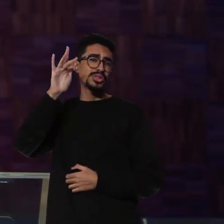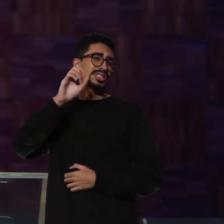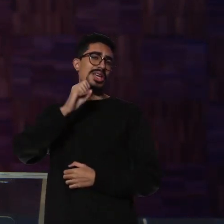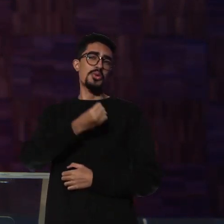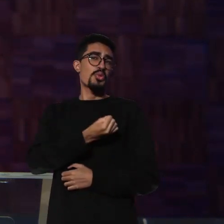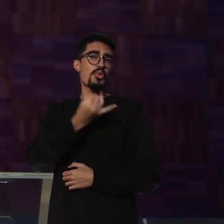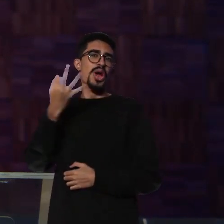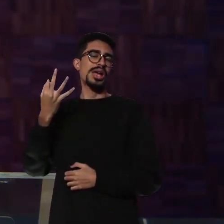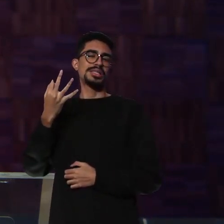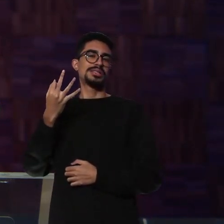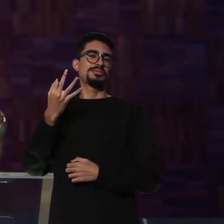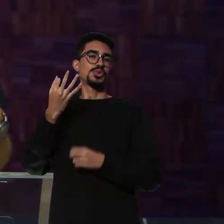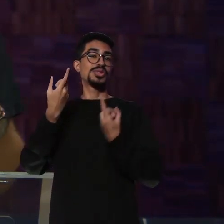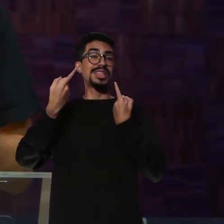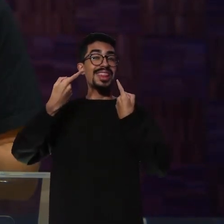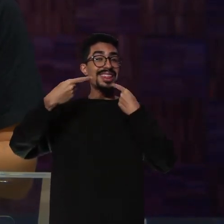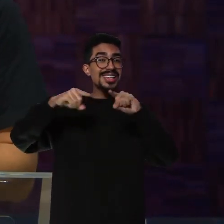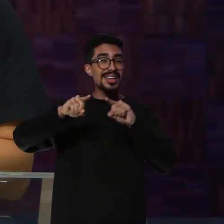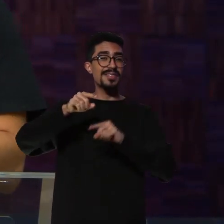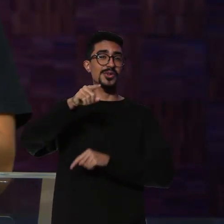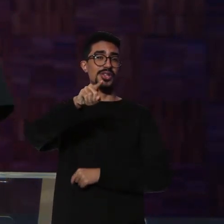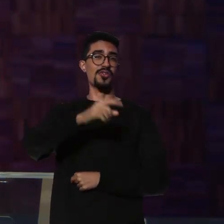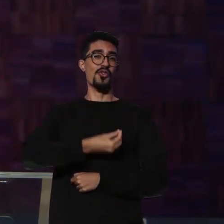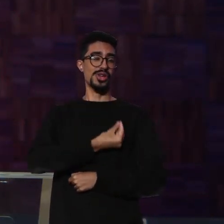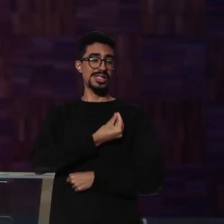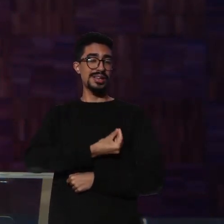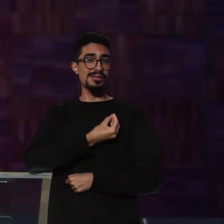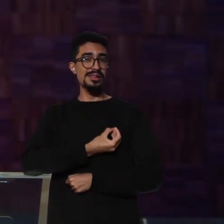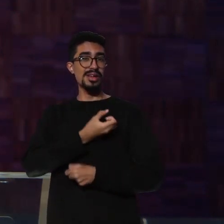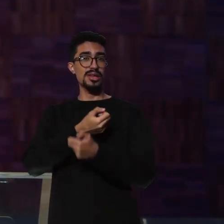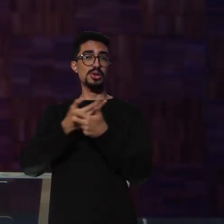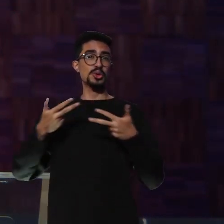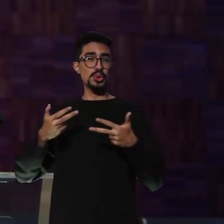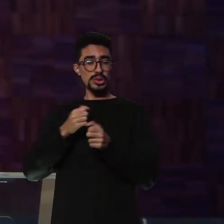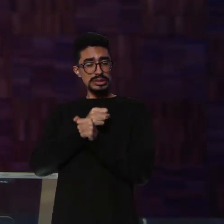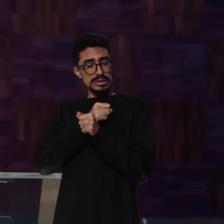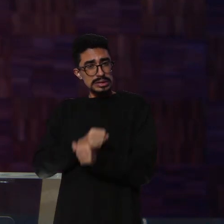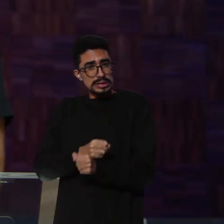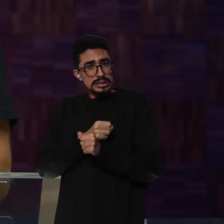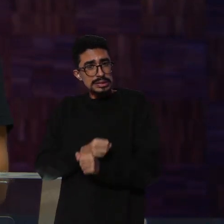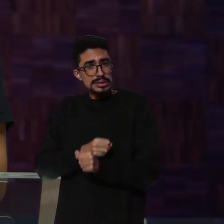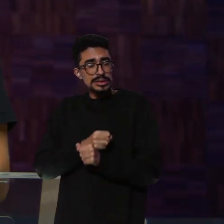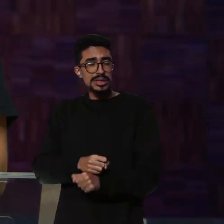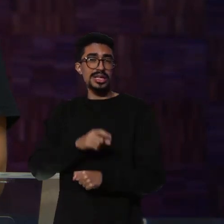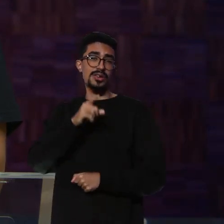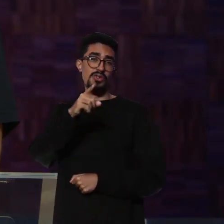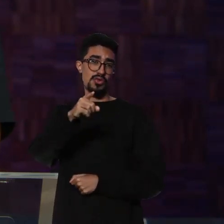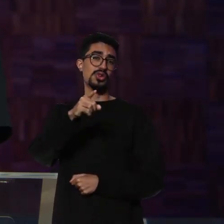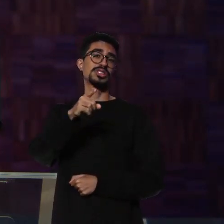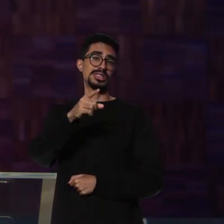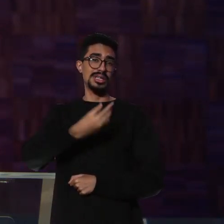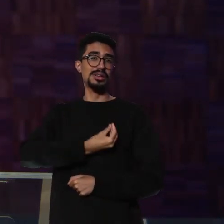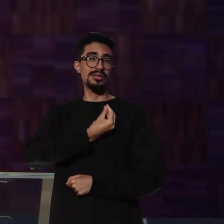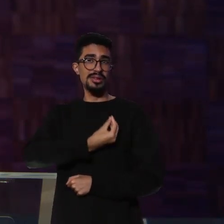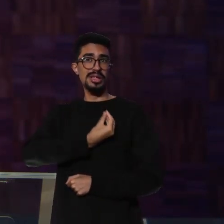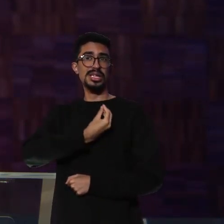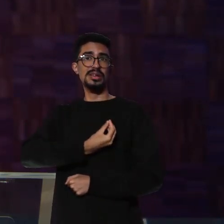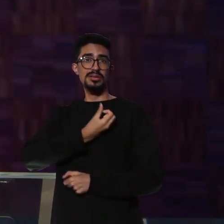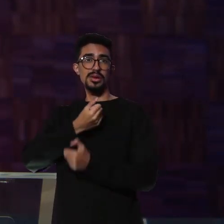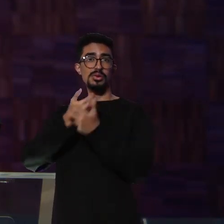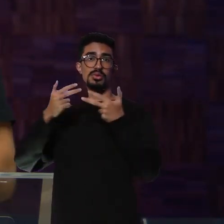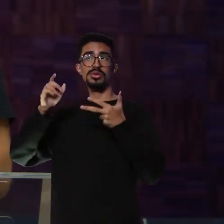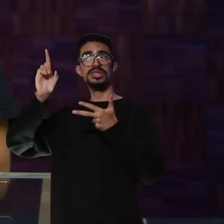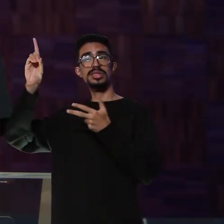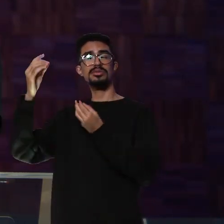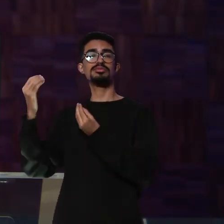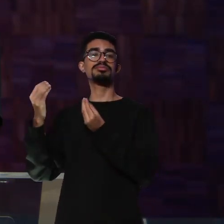enfrentado. Eu não sei aquilo que tem te travado, eu não sei aquilo que tem te segurado e tem te impossibilitado de viver coisas novas